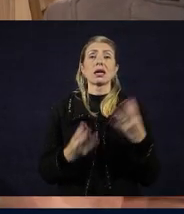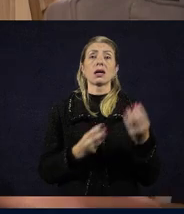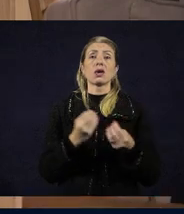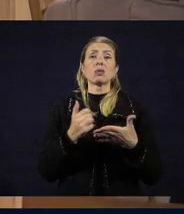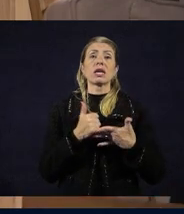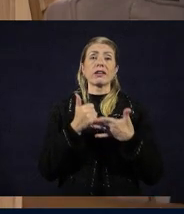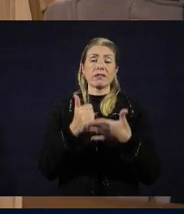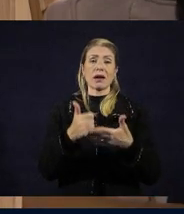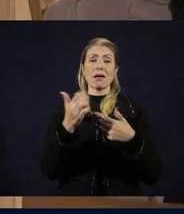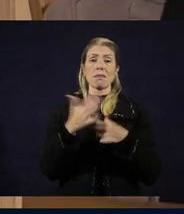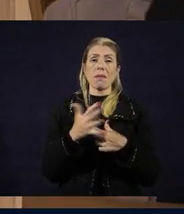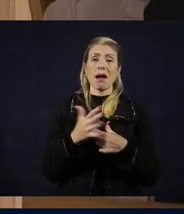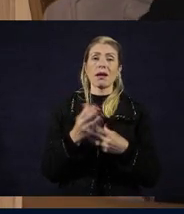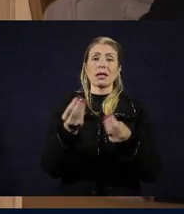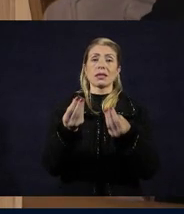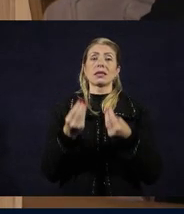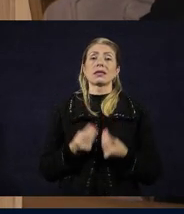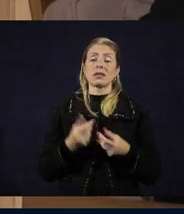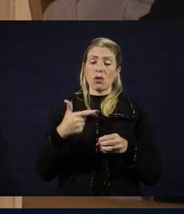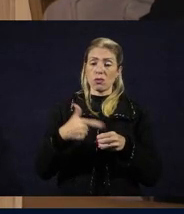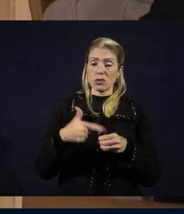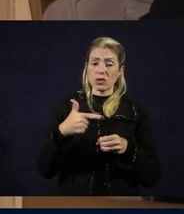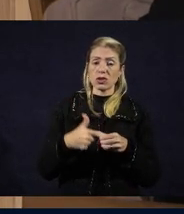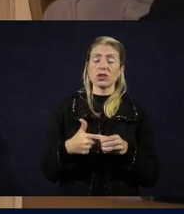maquinário trazer combustível